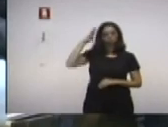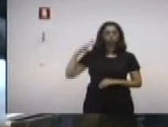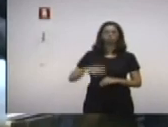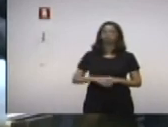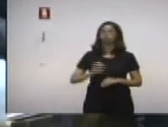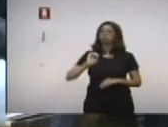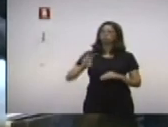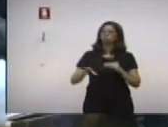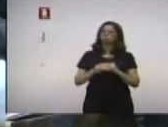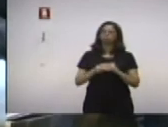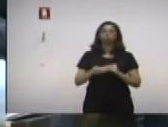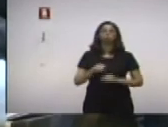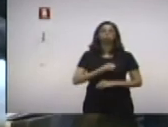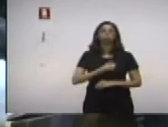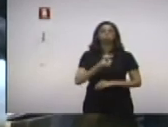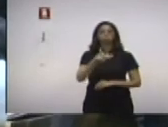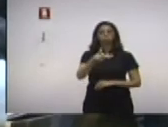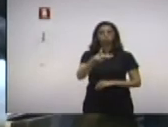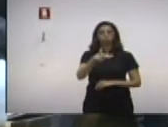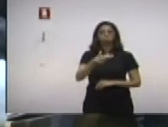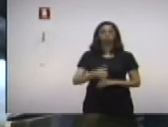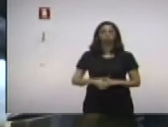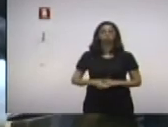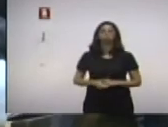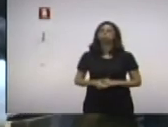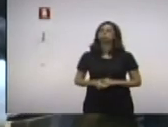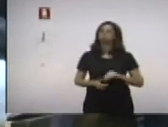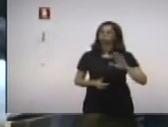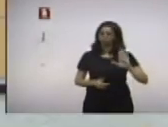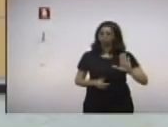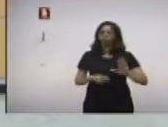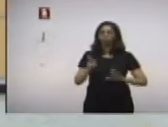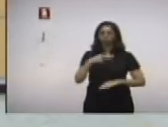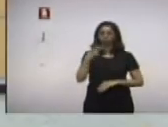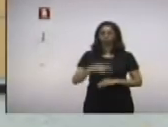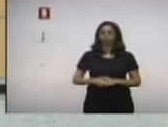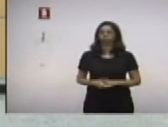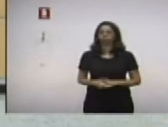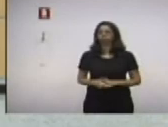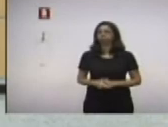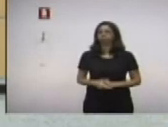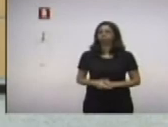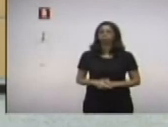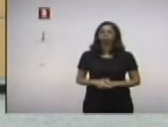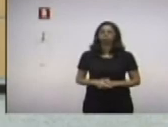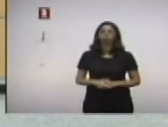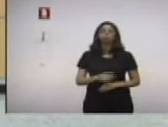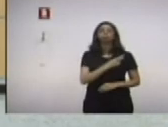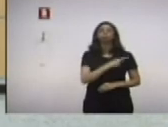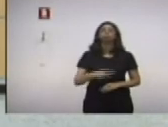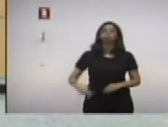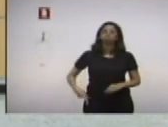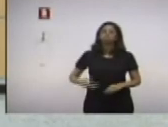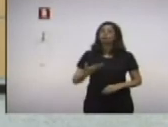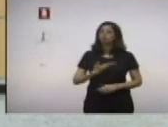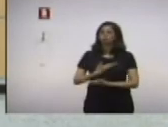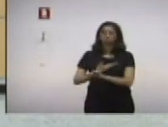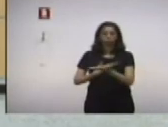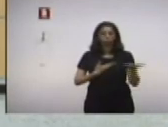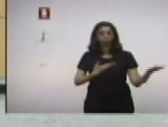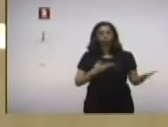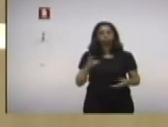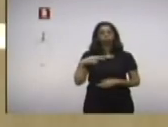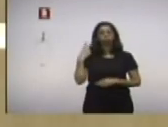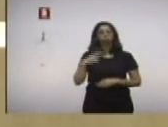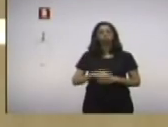e discussão a emenda nº 6 e a palavra altura presidente colegas vereadores